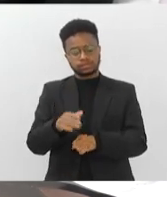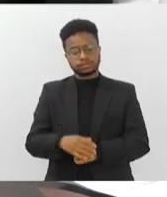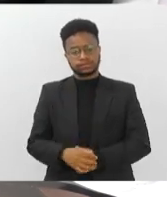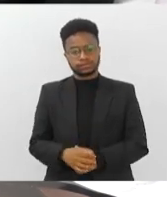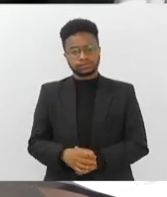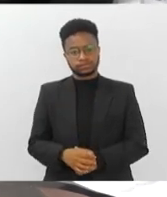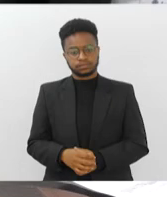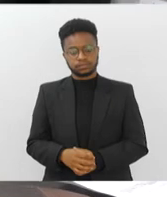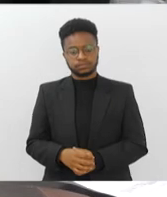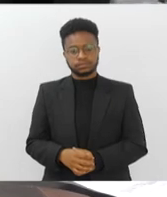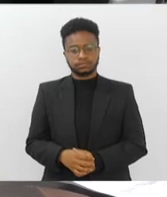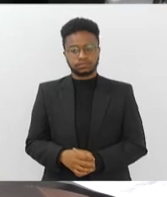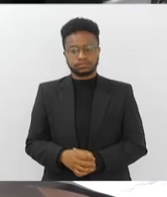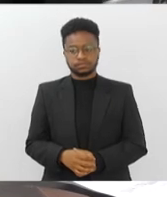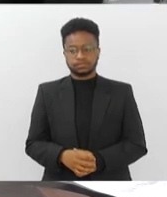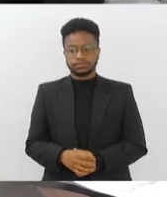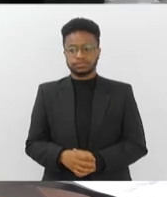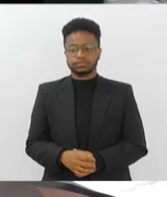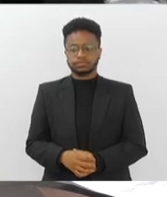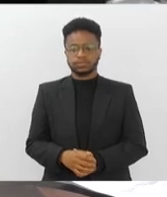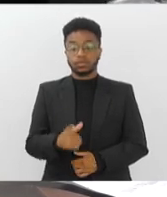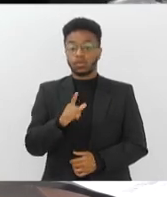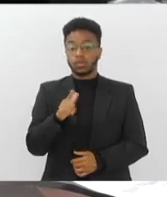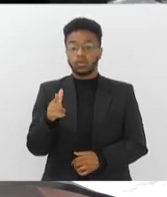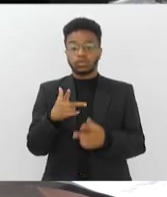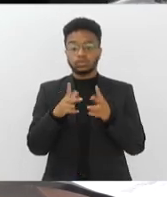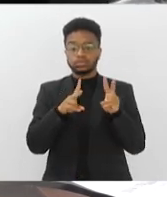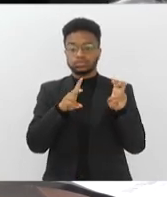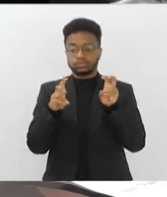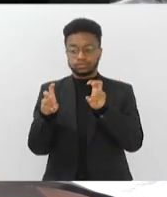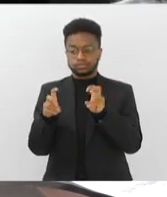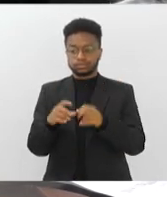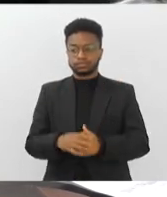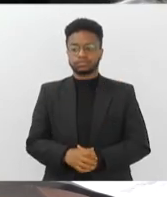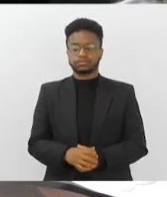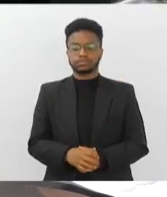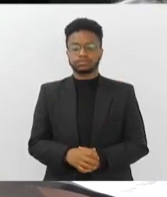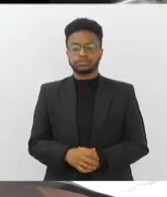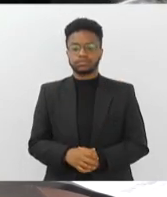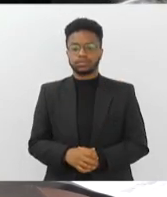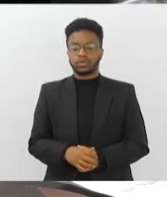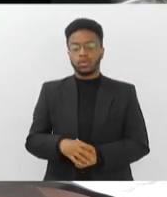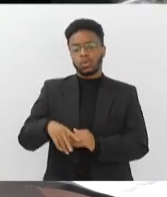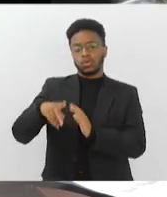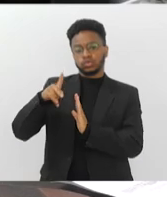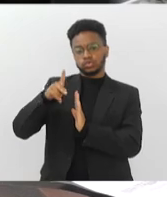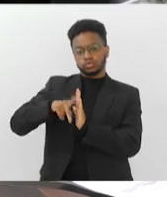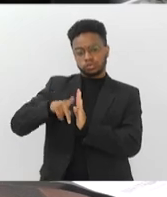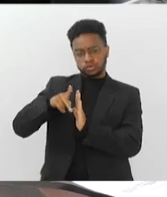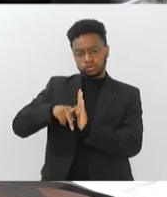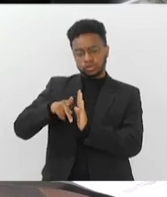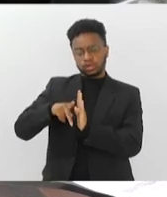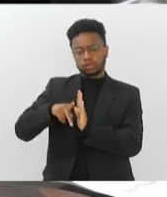Verde. Outra coisa, esses projetos, para serem